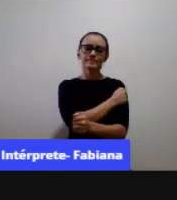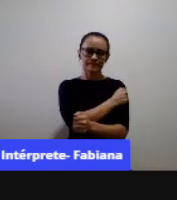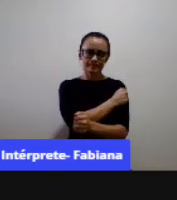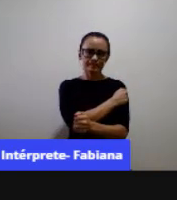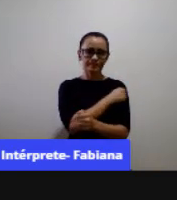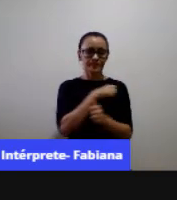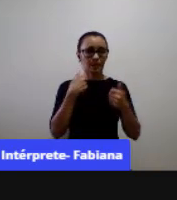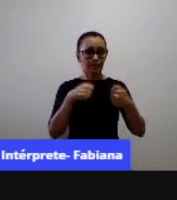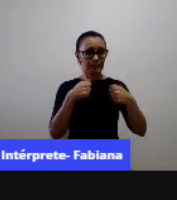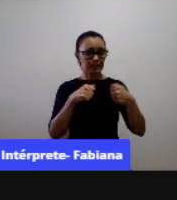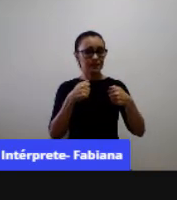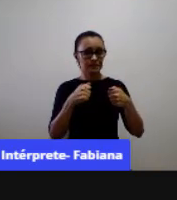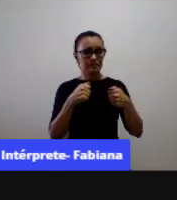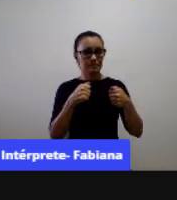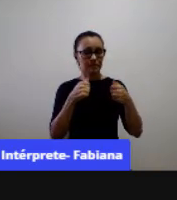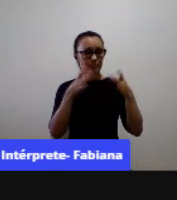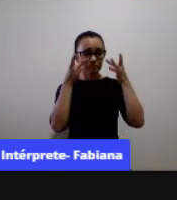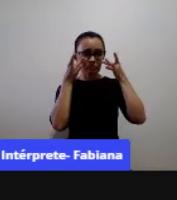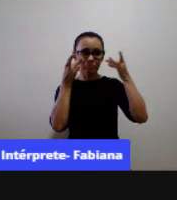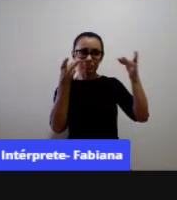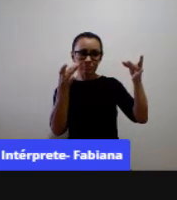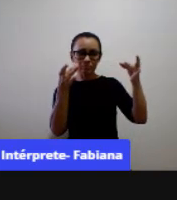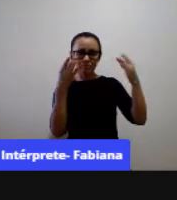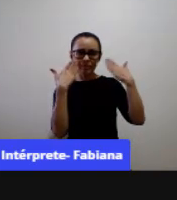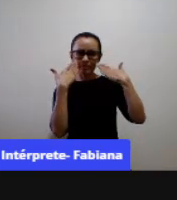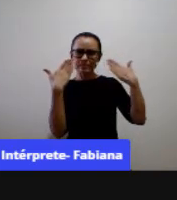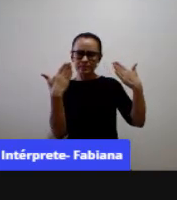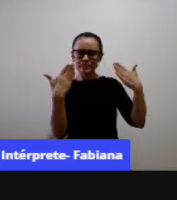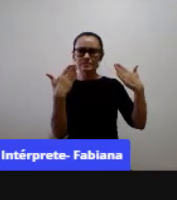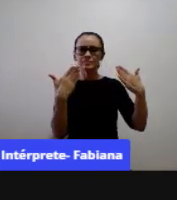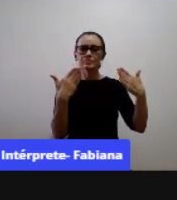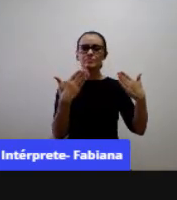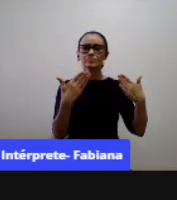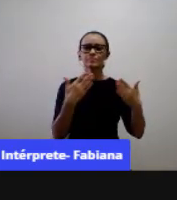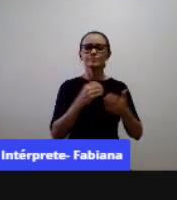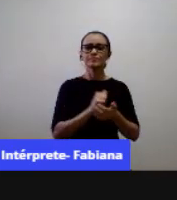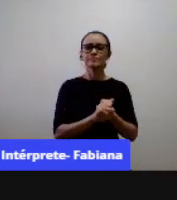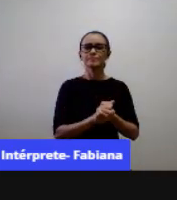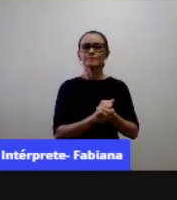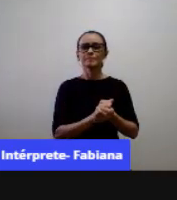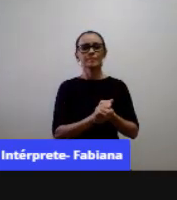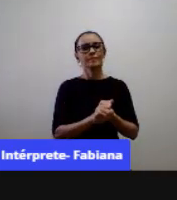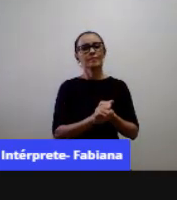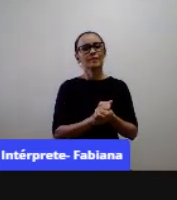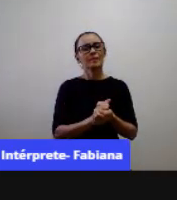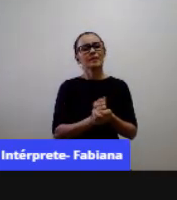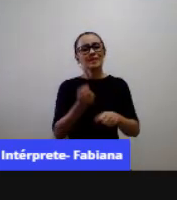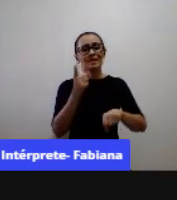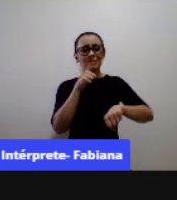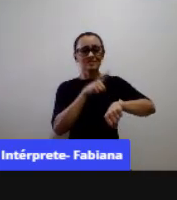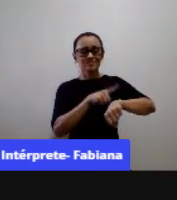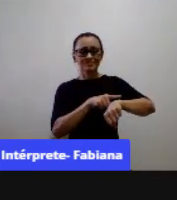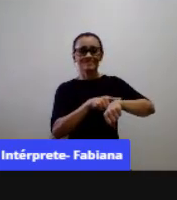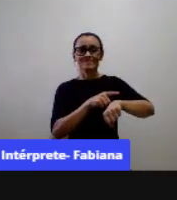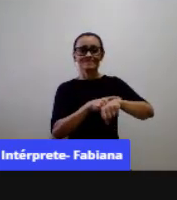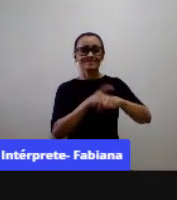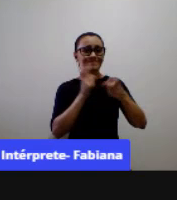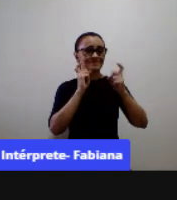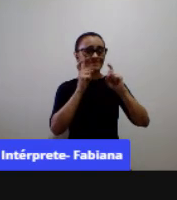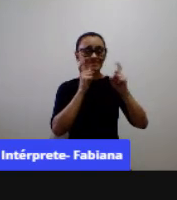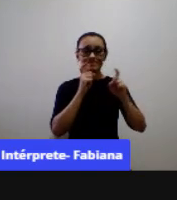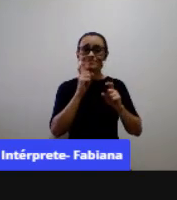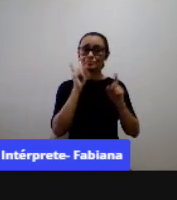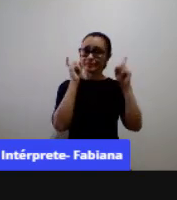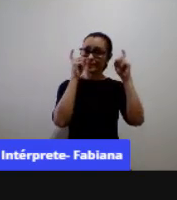precisa ser presencial, já que nós estamos vivendo um momento em que as reuniões presenciais são limitadas?